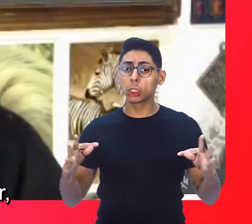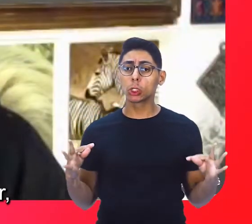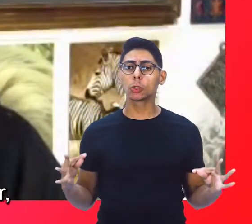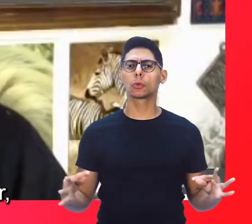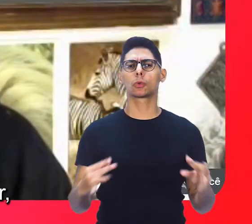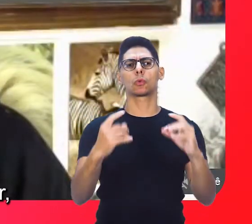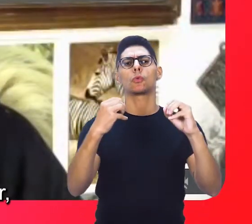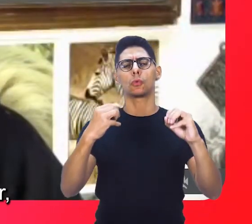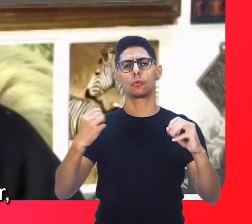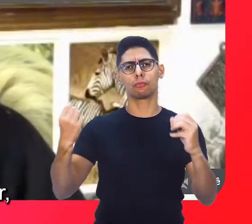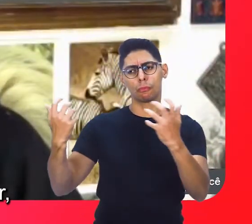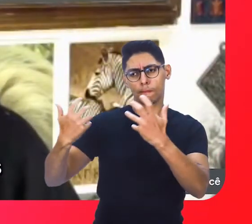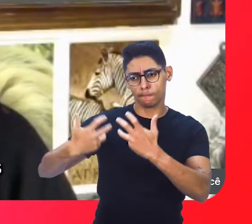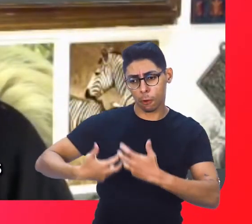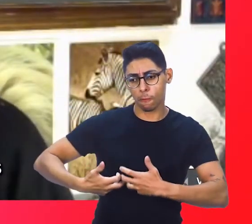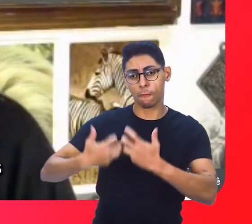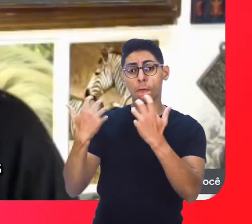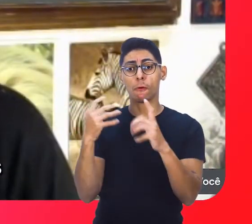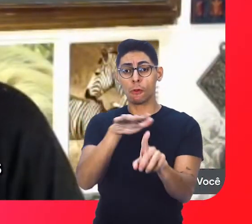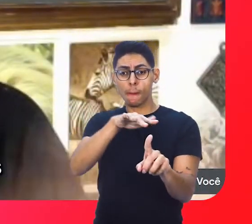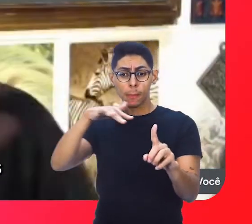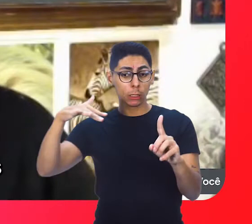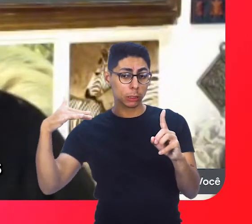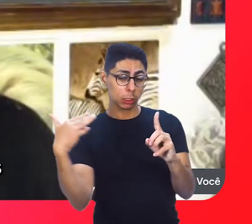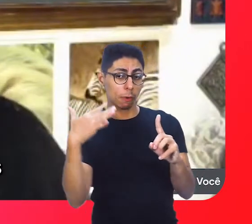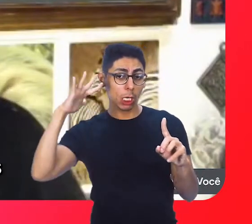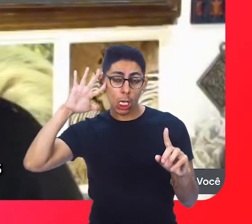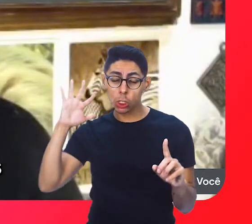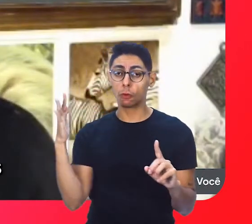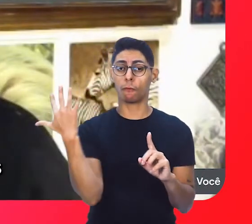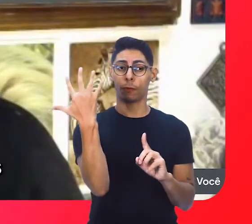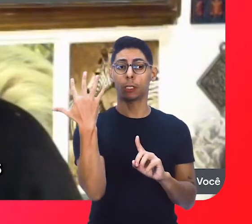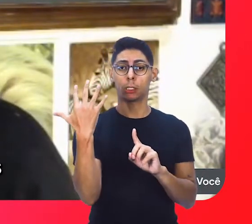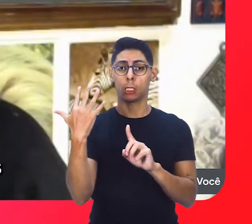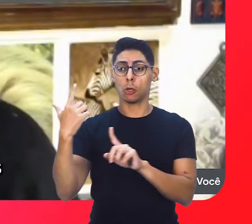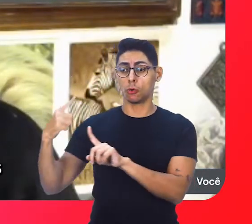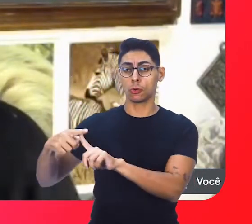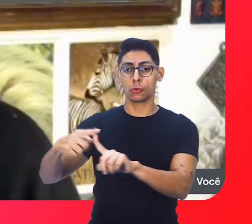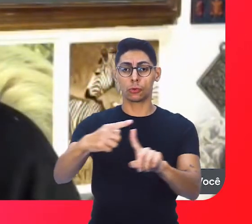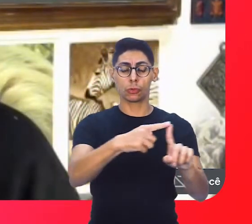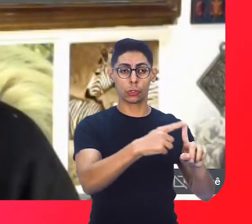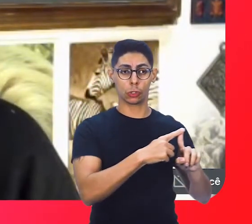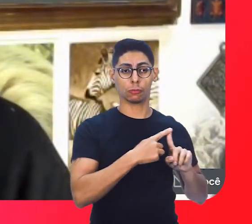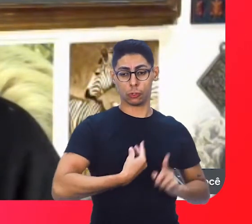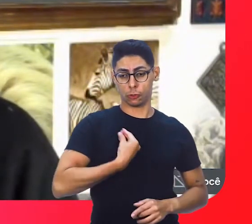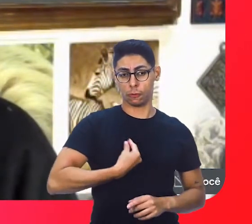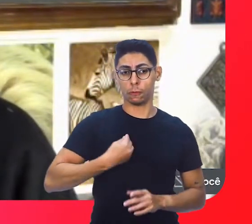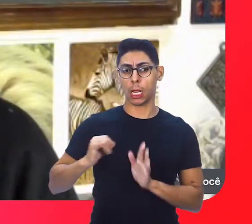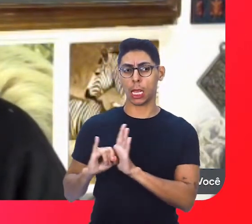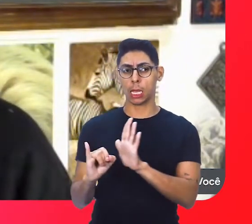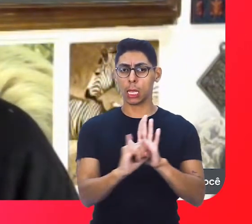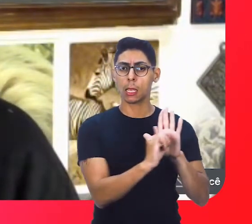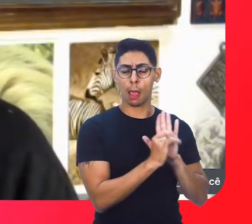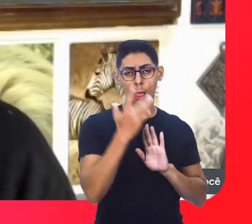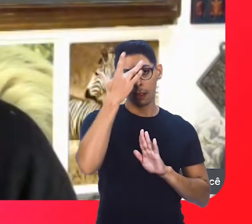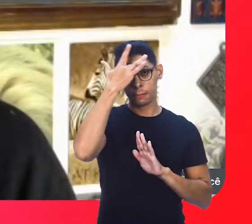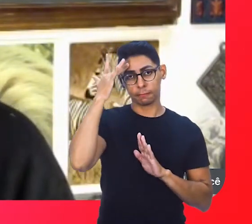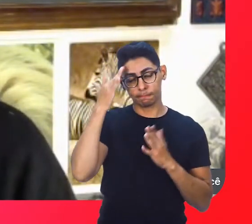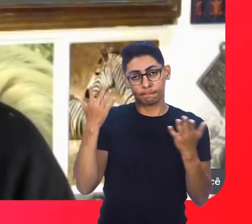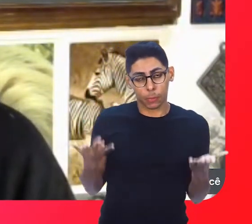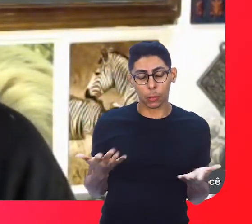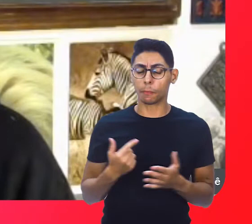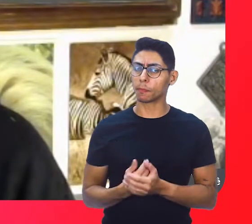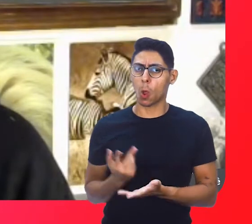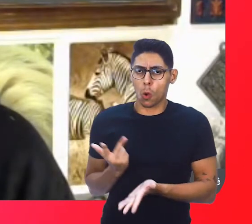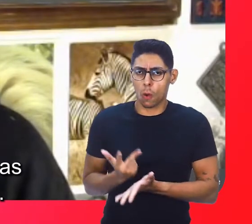confluísse num olhar que desse conta de todos os modos das pessoas existirem. Então, assim, eu sempre